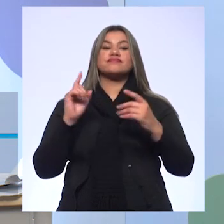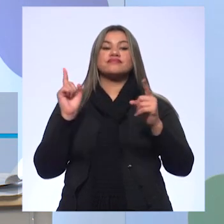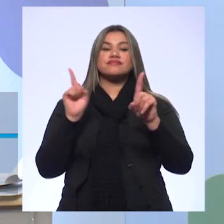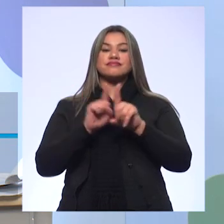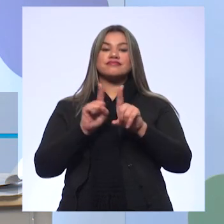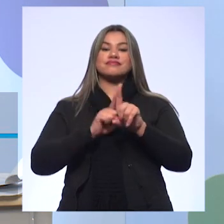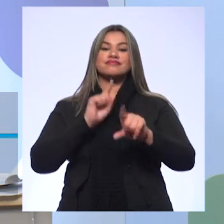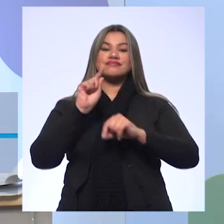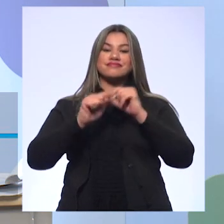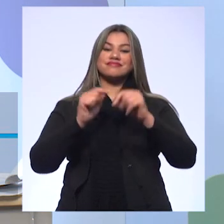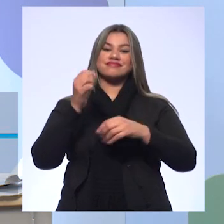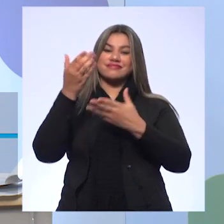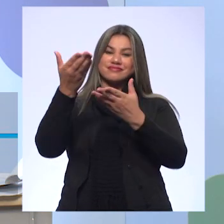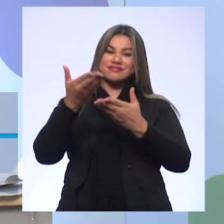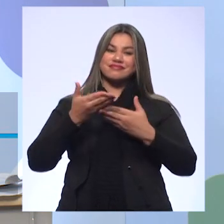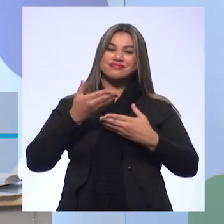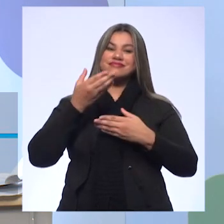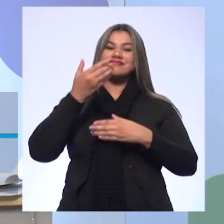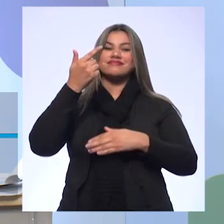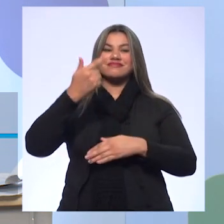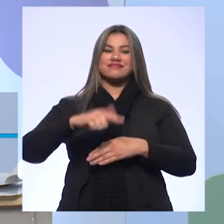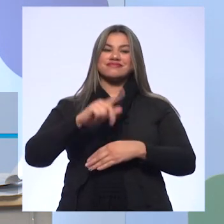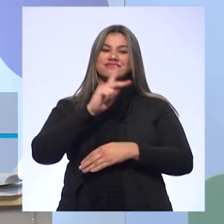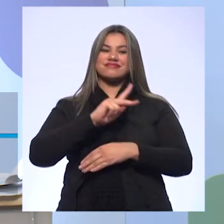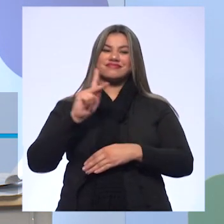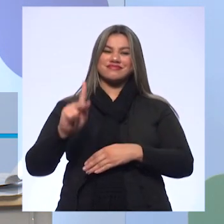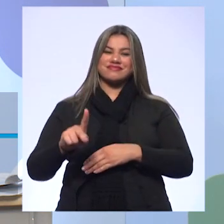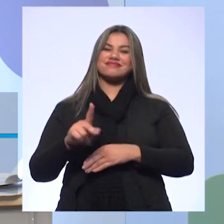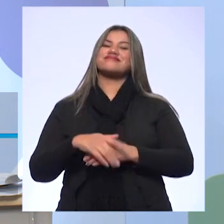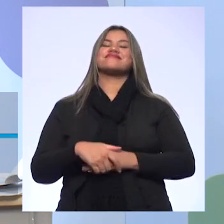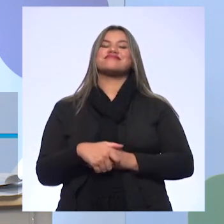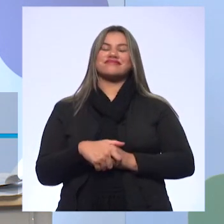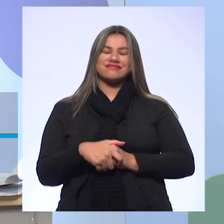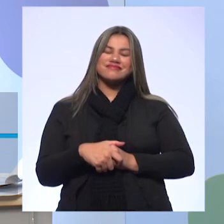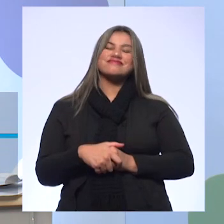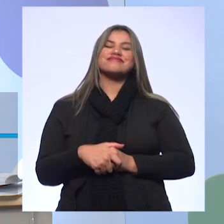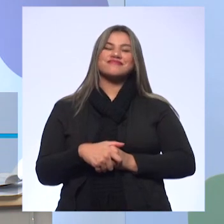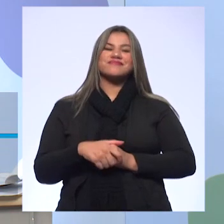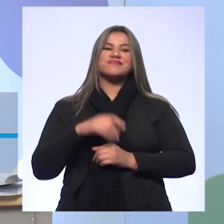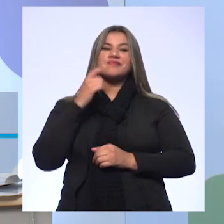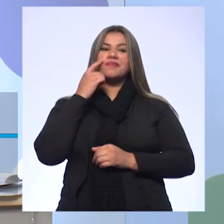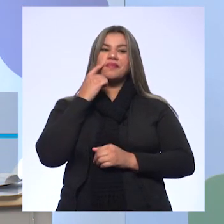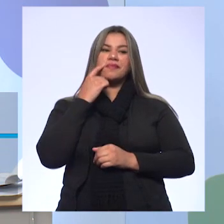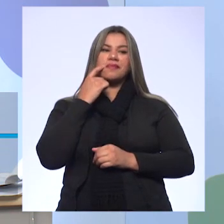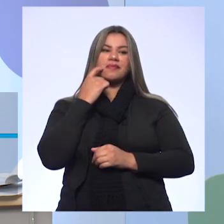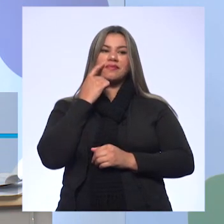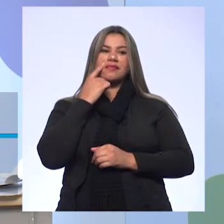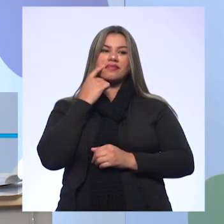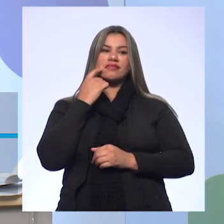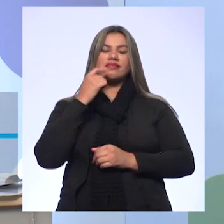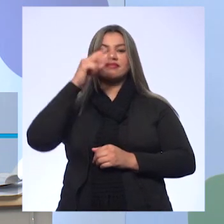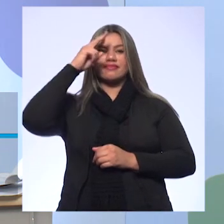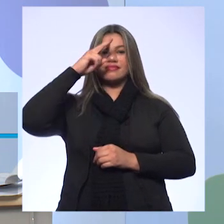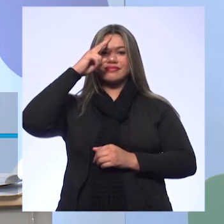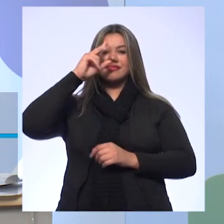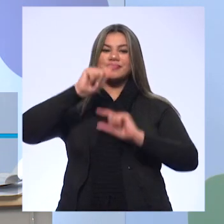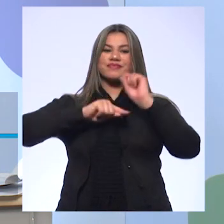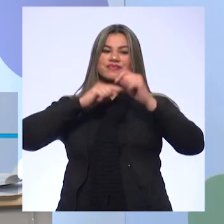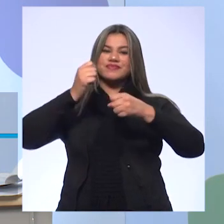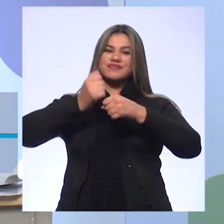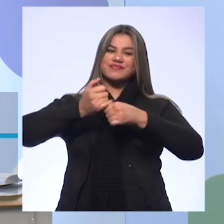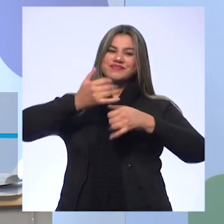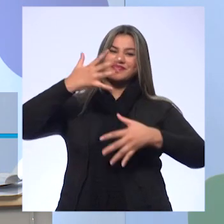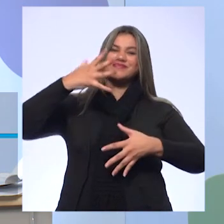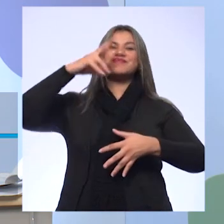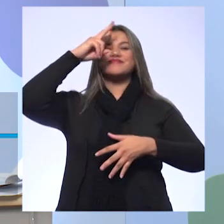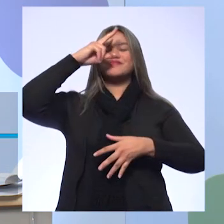claro, nossos colegas, mais uma vez, nossos colegas professores que estão aí na linha de frente. Lembrando, né, para a gente usar o chat sempre pensando no